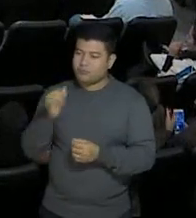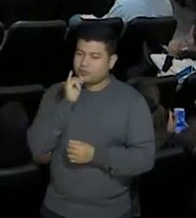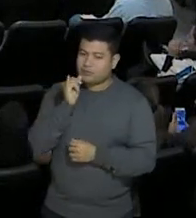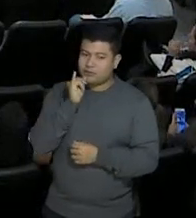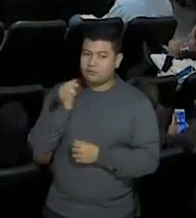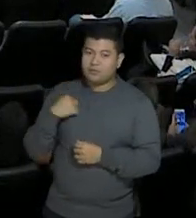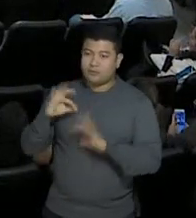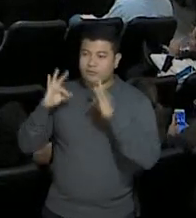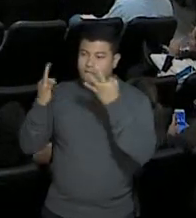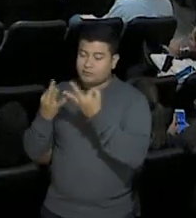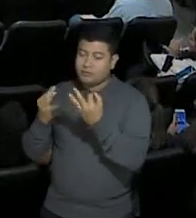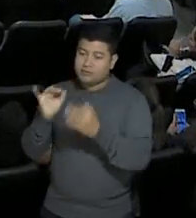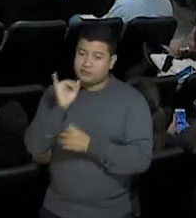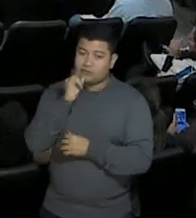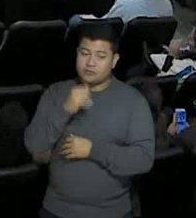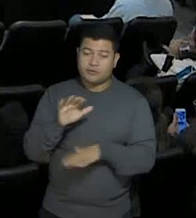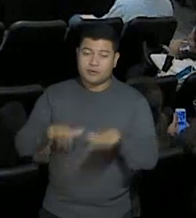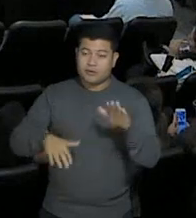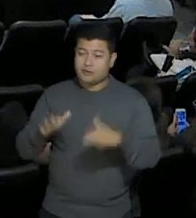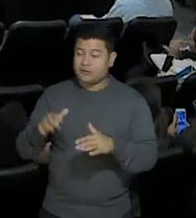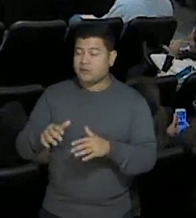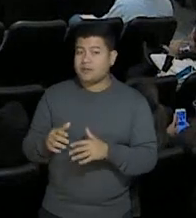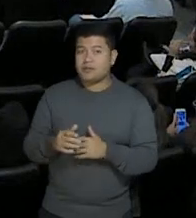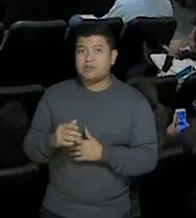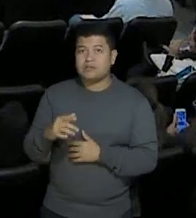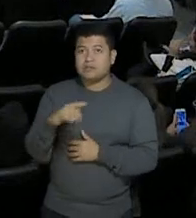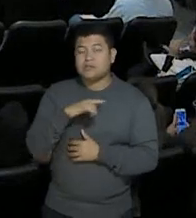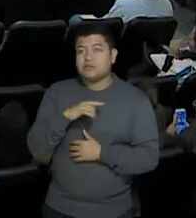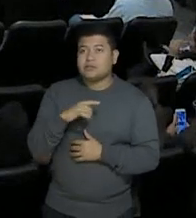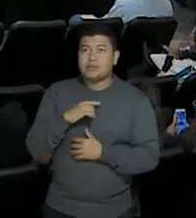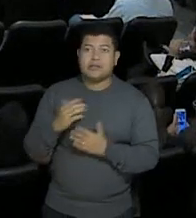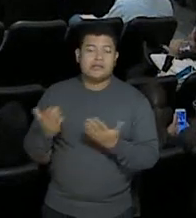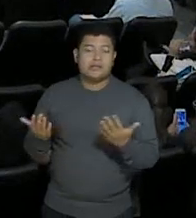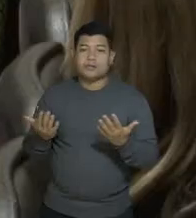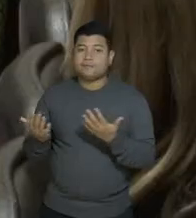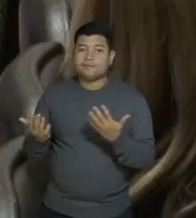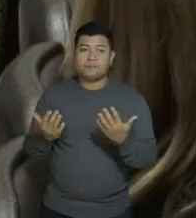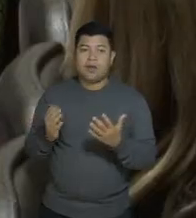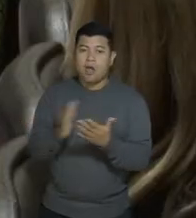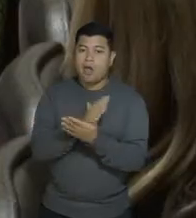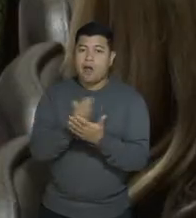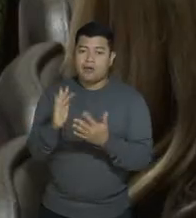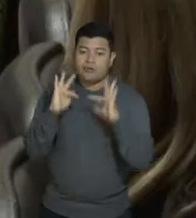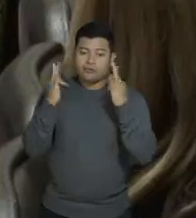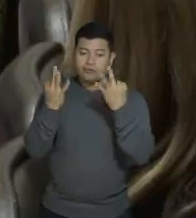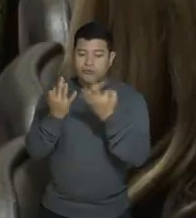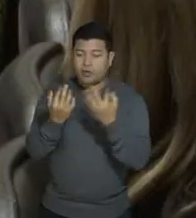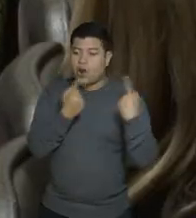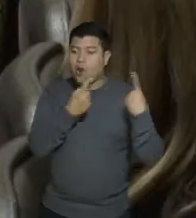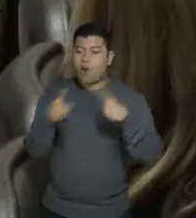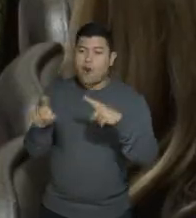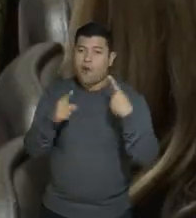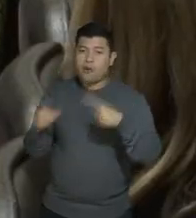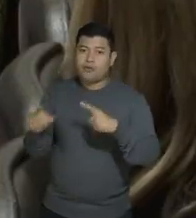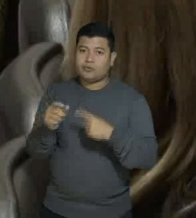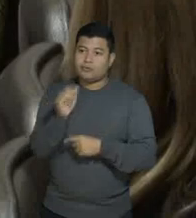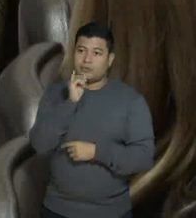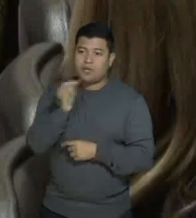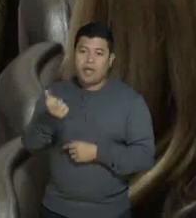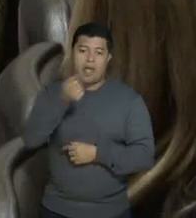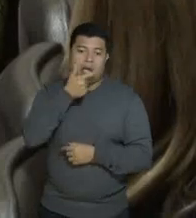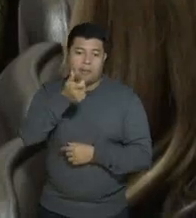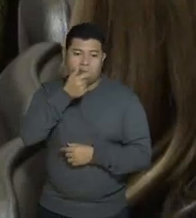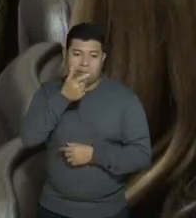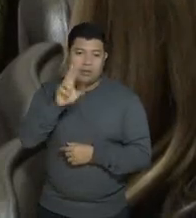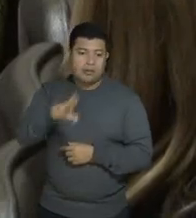infelizmente, hoje a gente tem ainda algumas famílias são contra a questão da medicação por